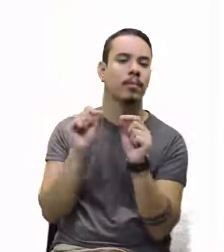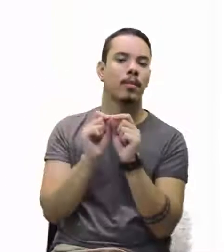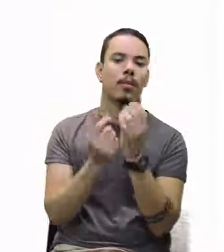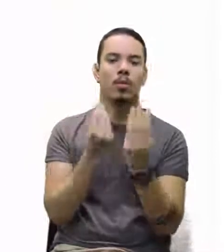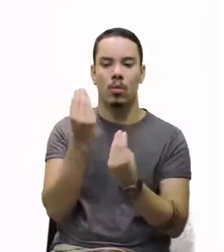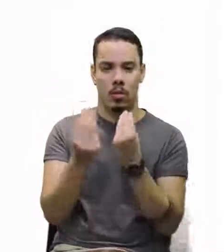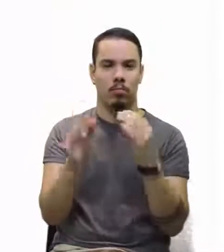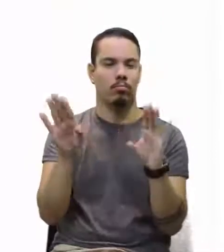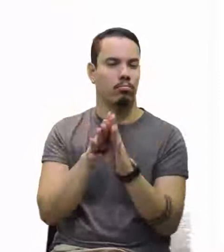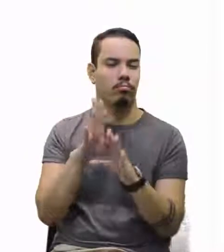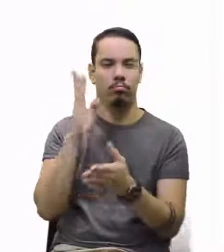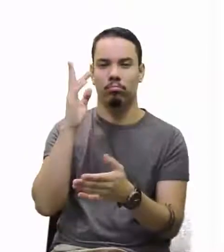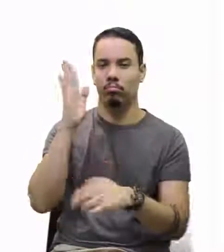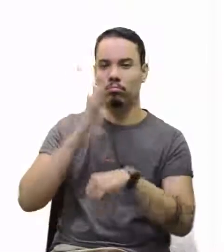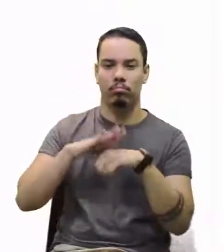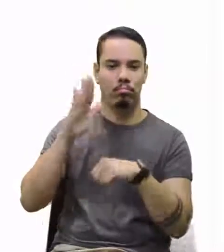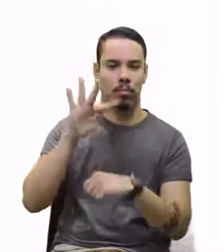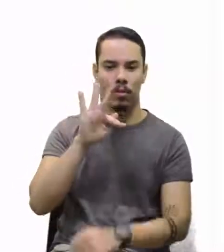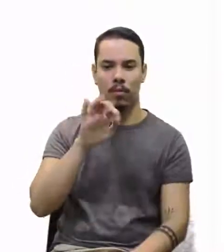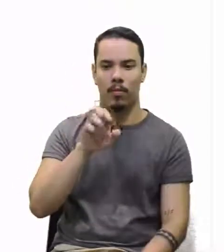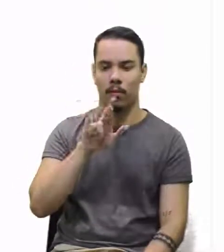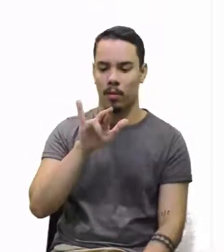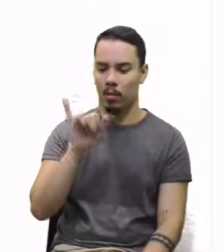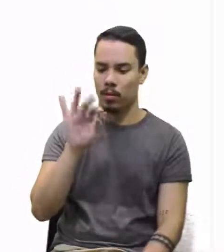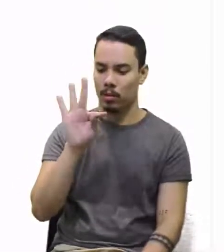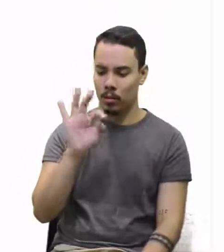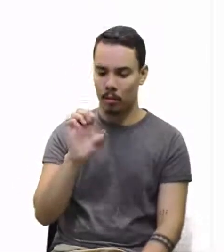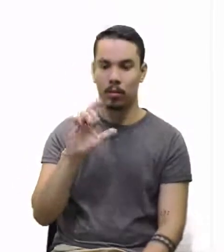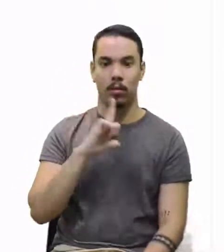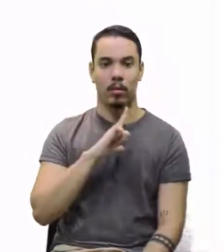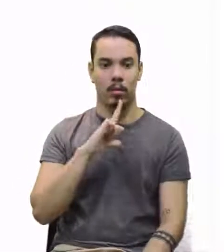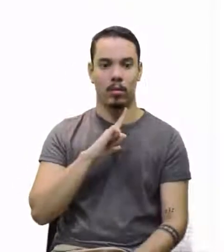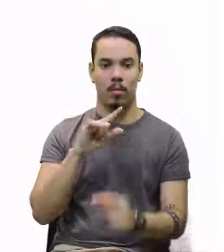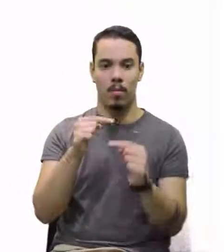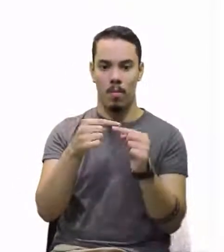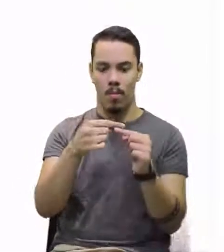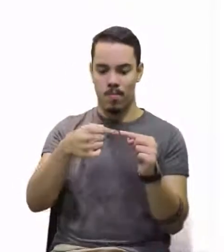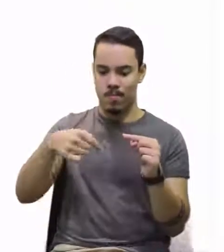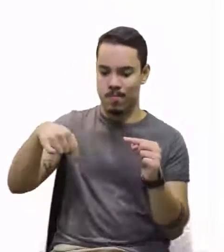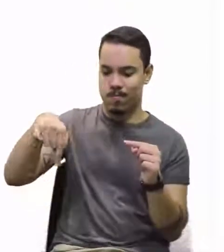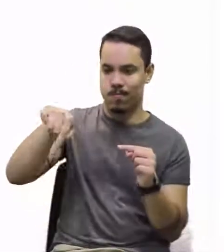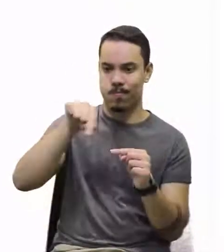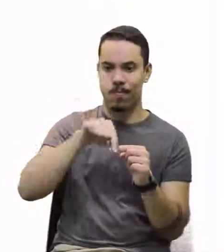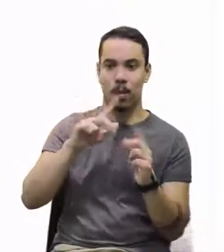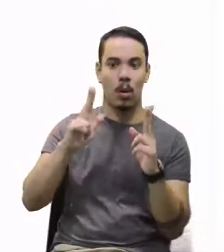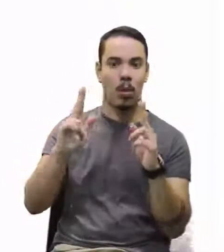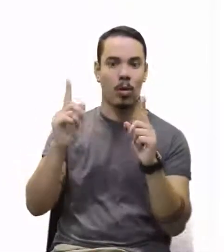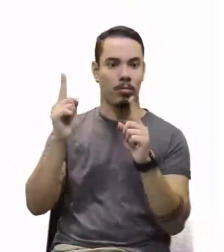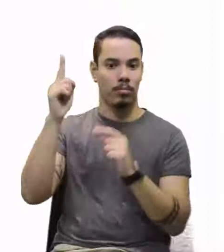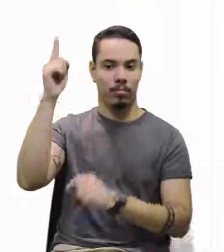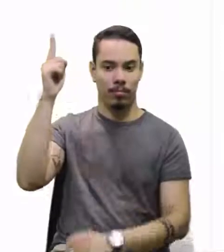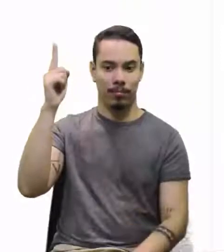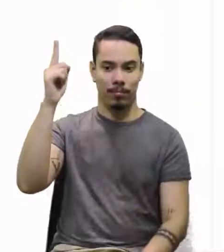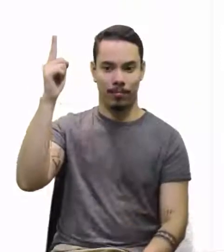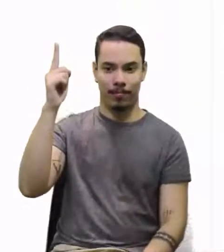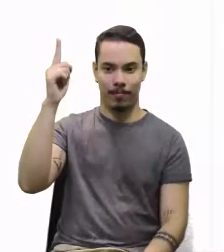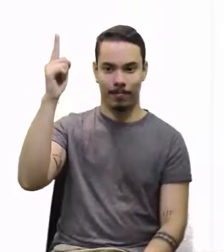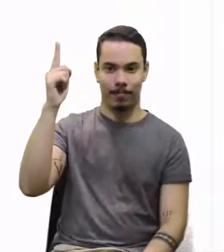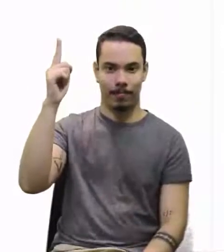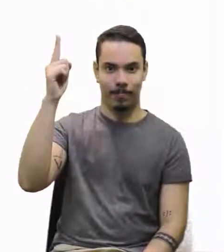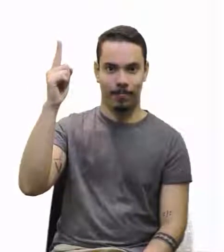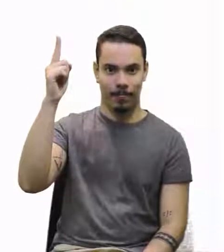de ferrite e tem um formato de rosca. Olha bem, parece que aqui é uma rosca, né?